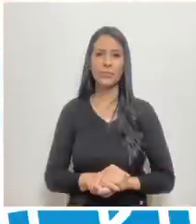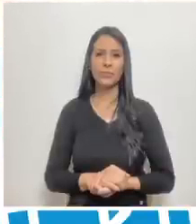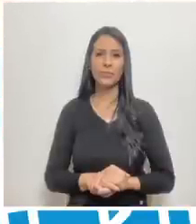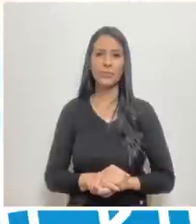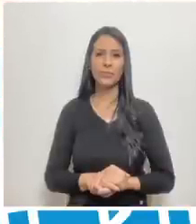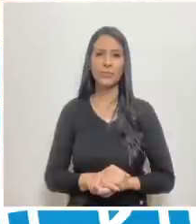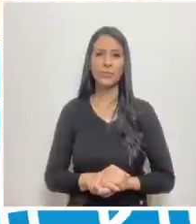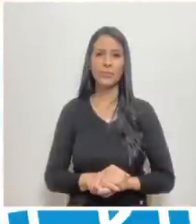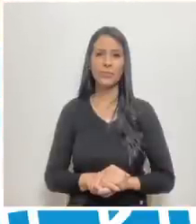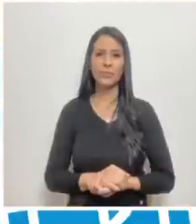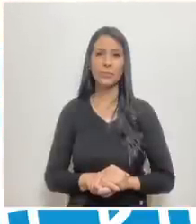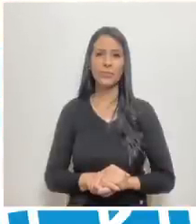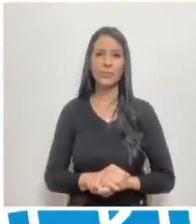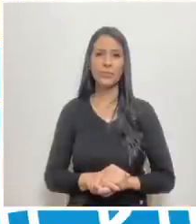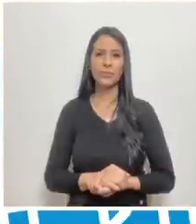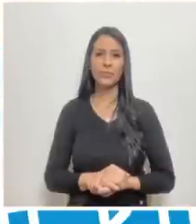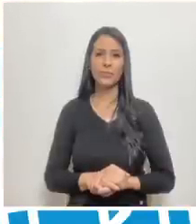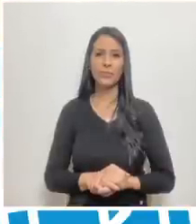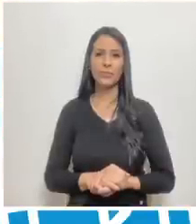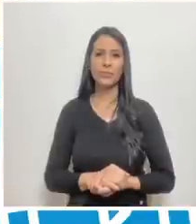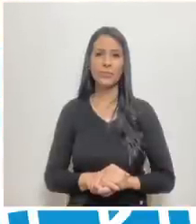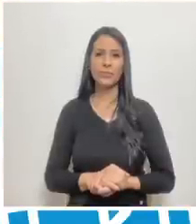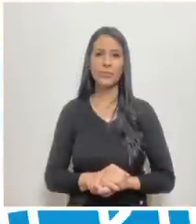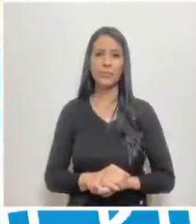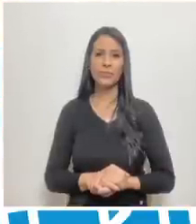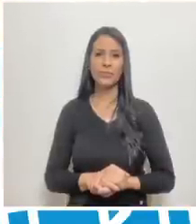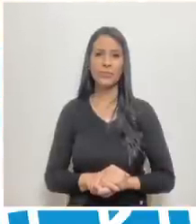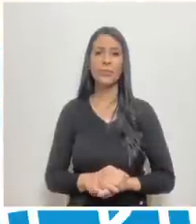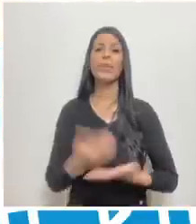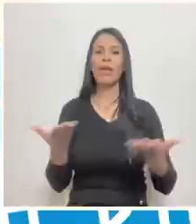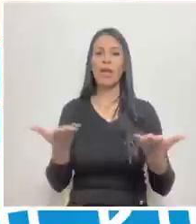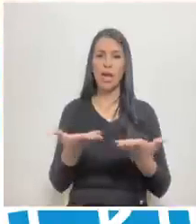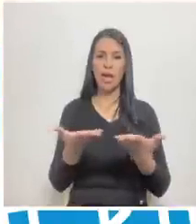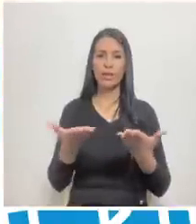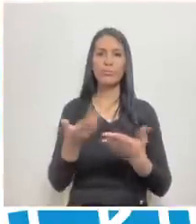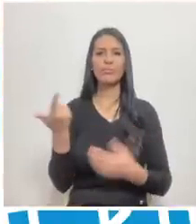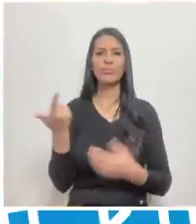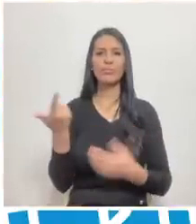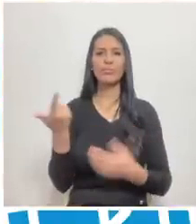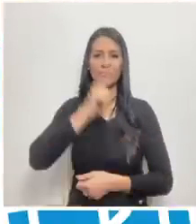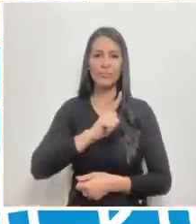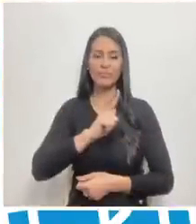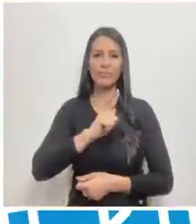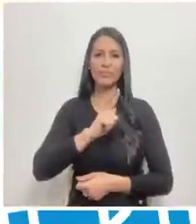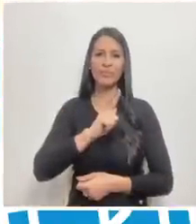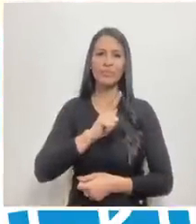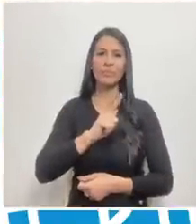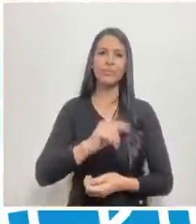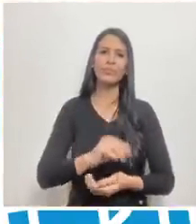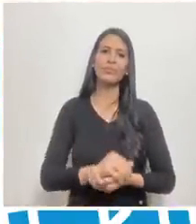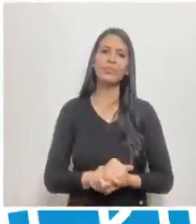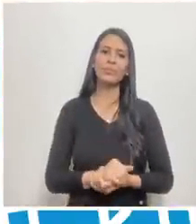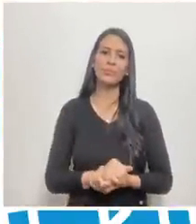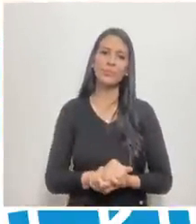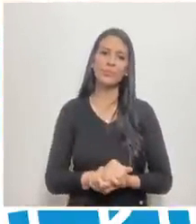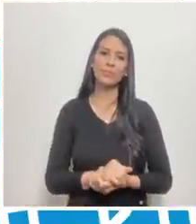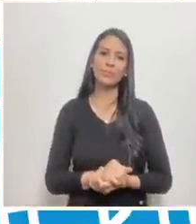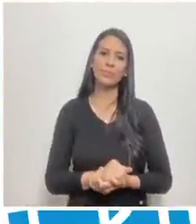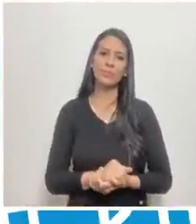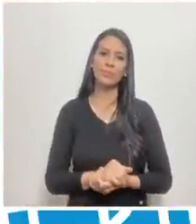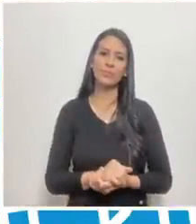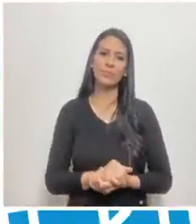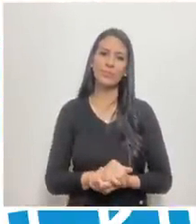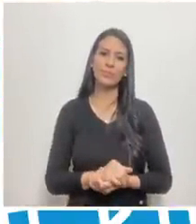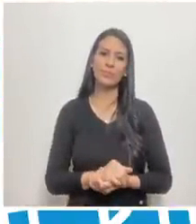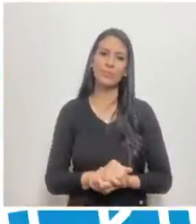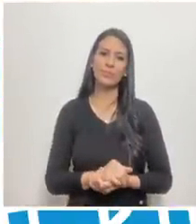Estava aberta? Agora está. Ah, é? Sim, agora, Amanda, então, olha só, não, tem que